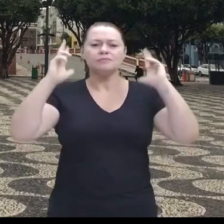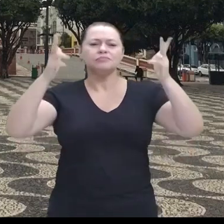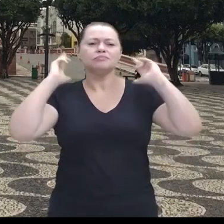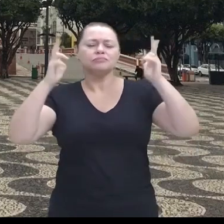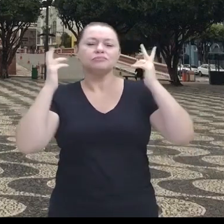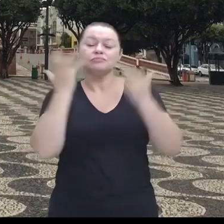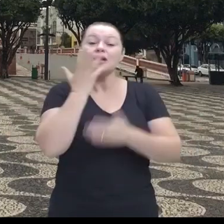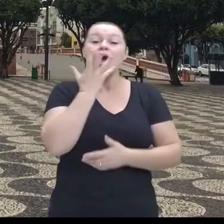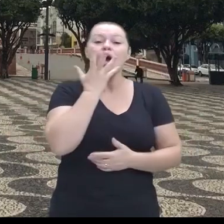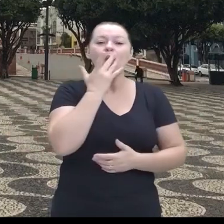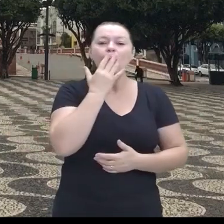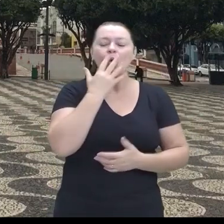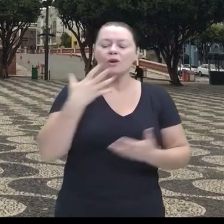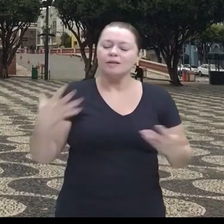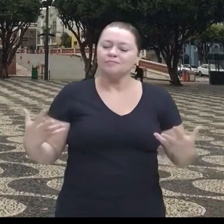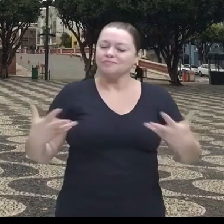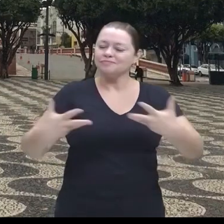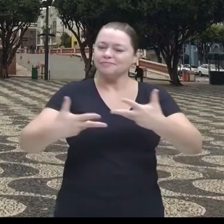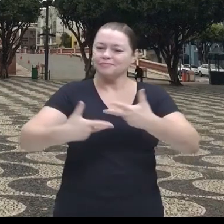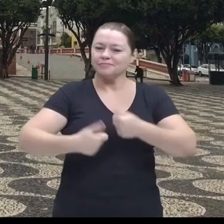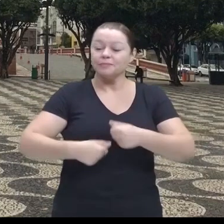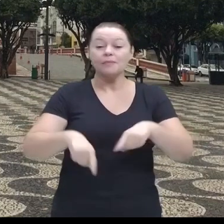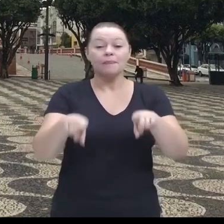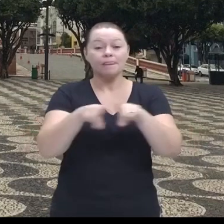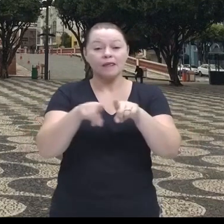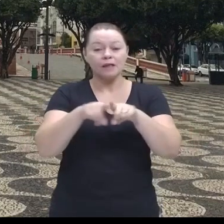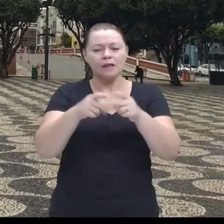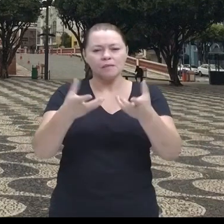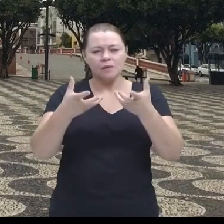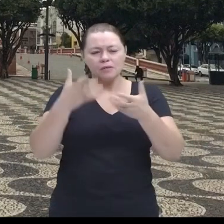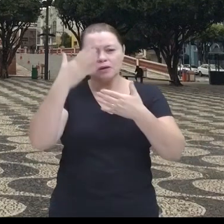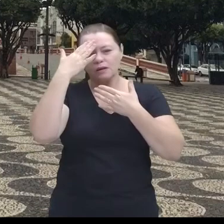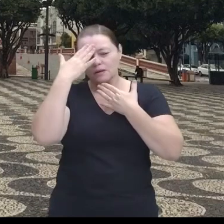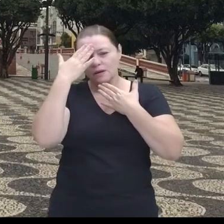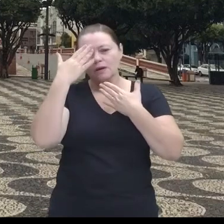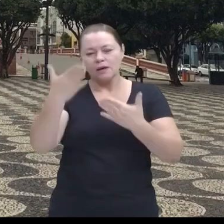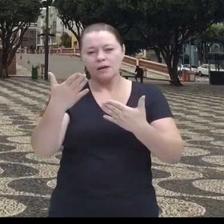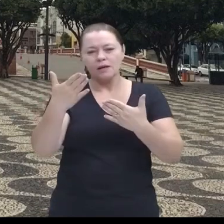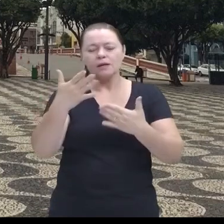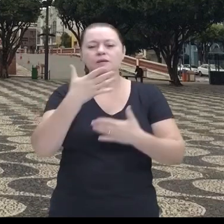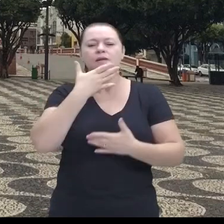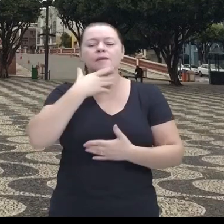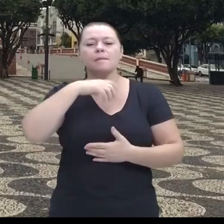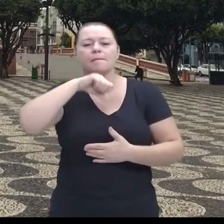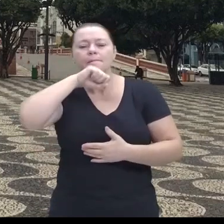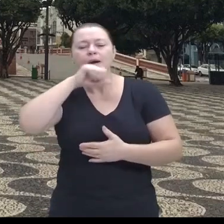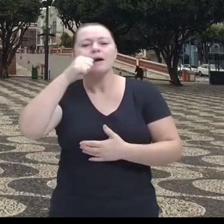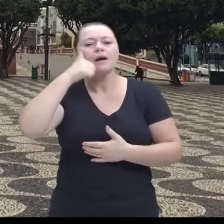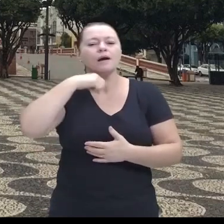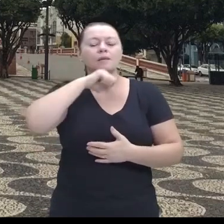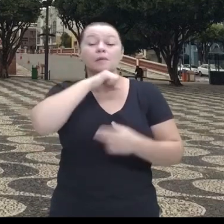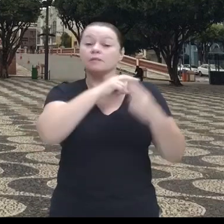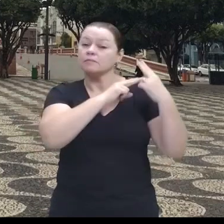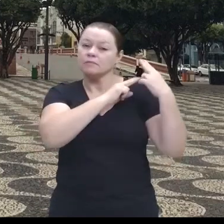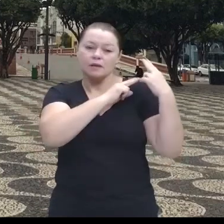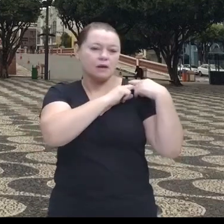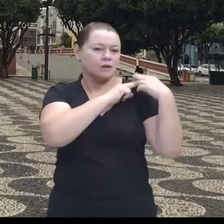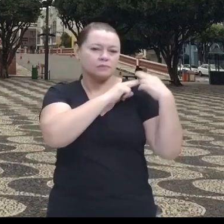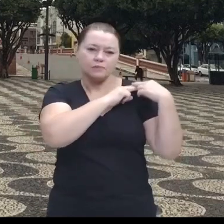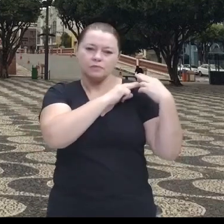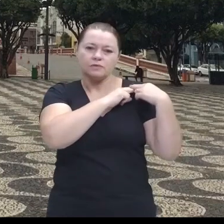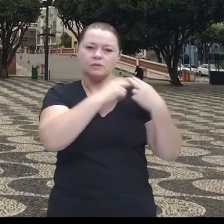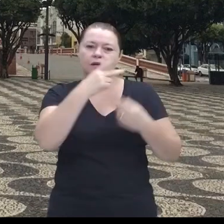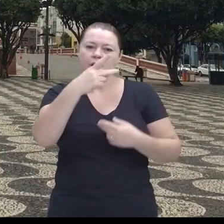e maravilhosa. Também gostaria de agradecer a você, pai, mãe, responsável pela